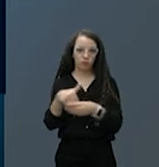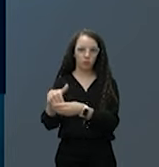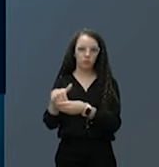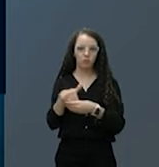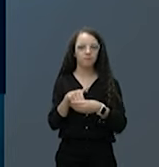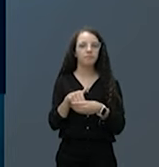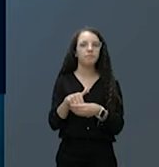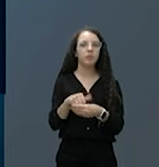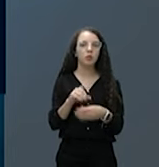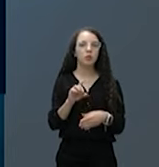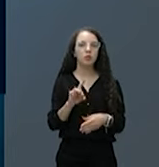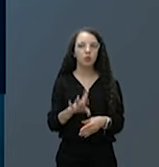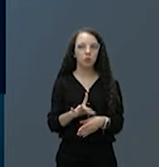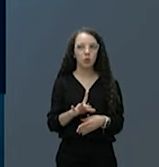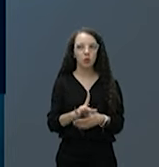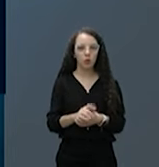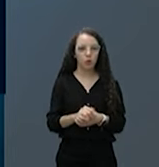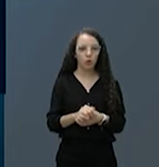É realmente uma ementa